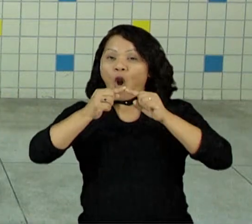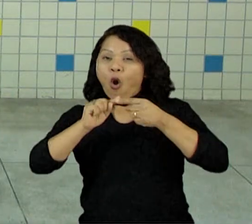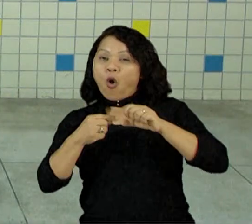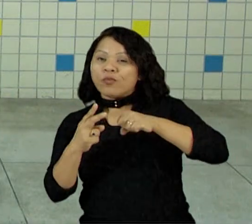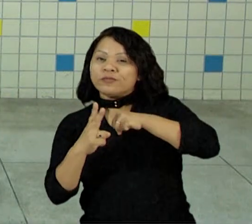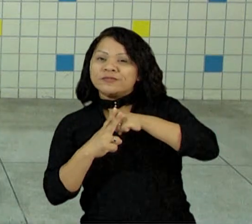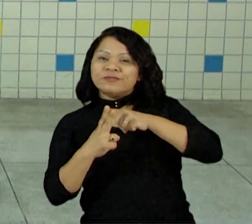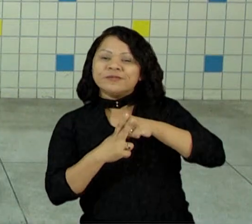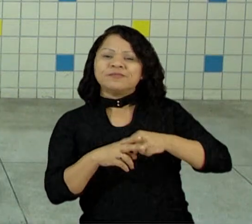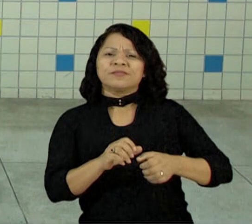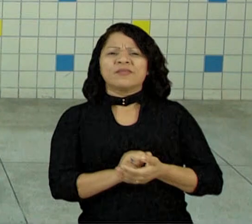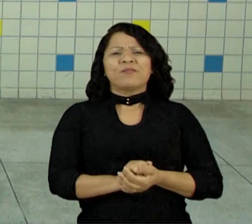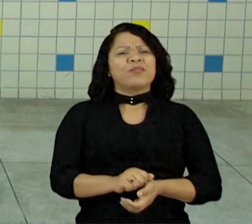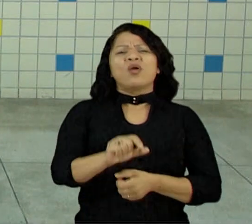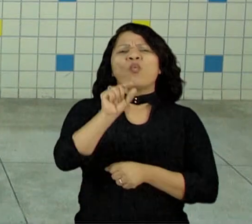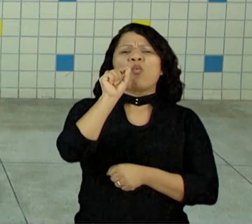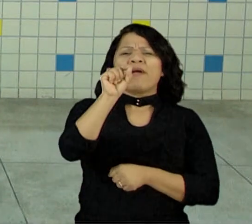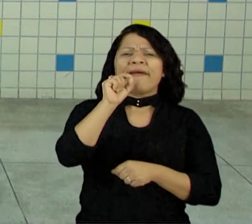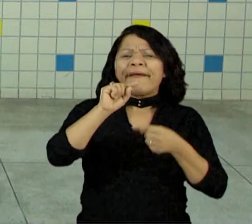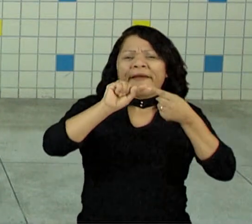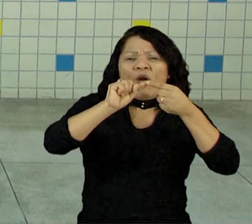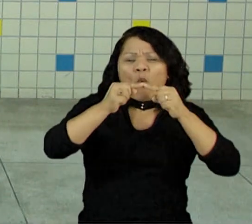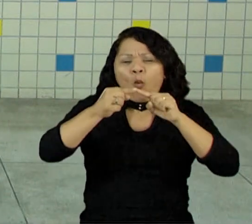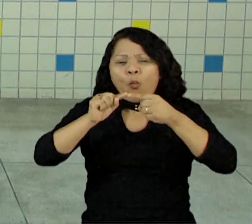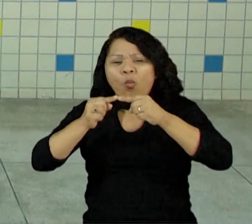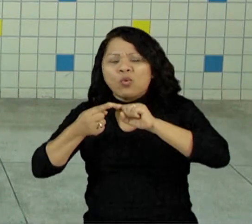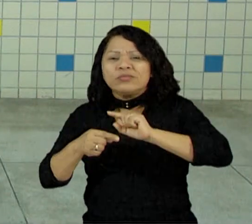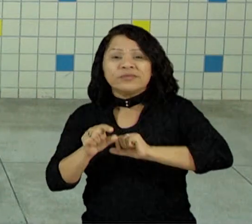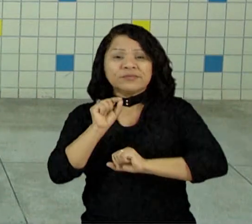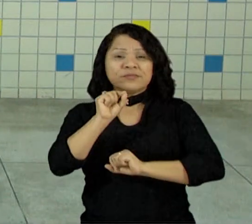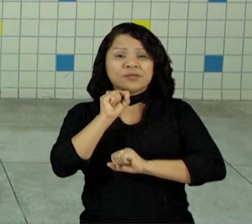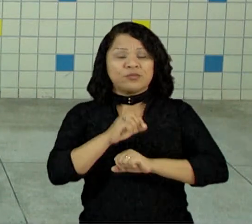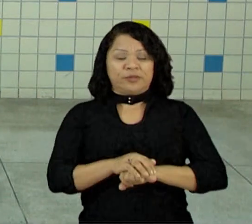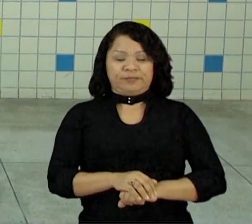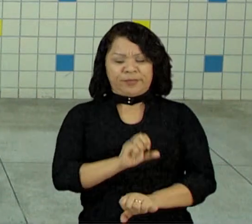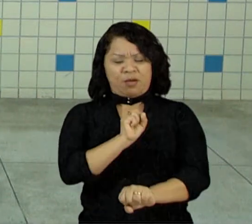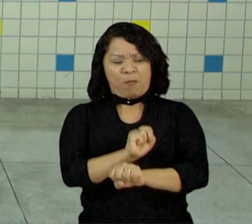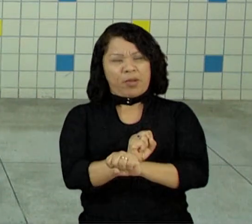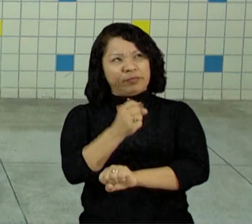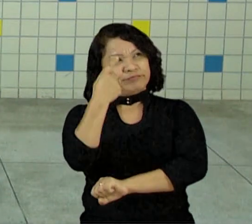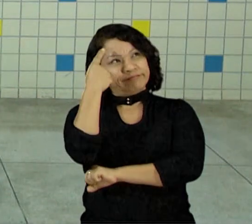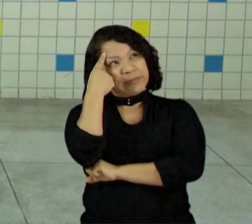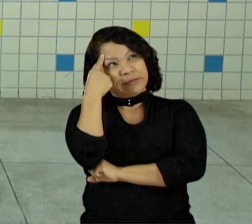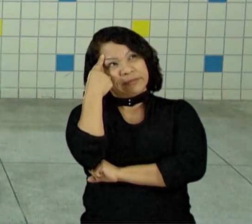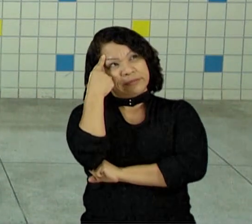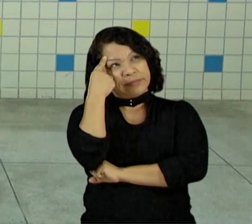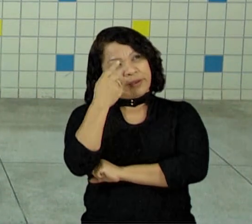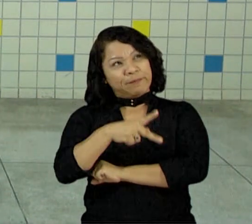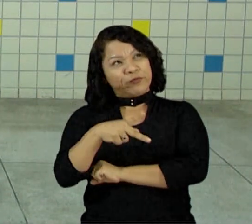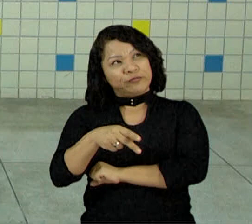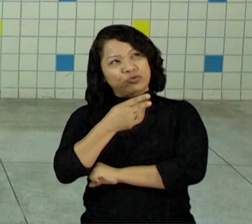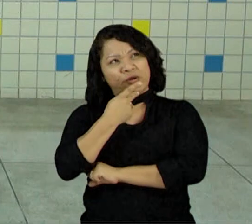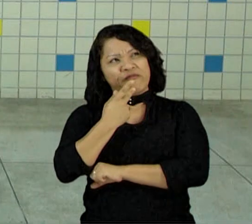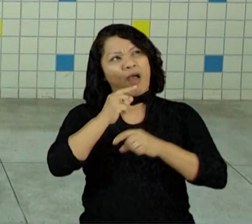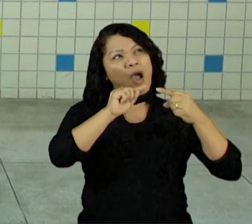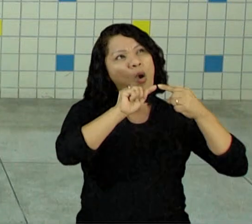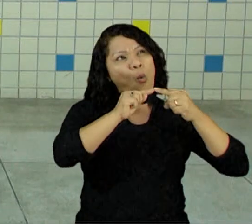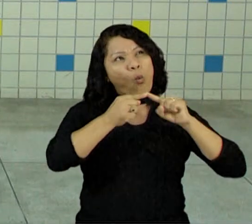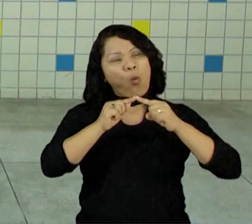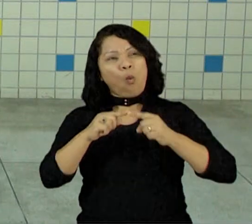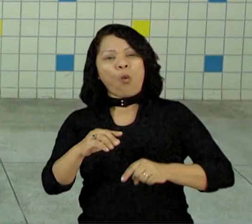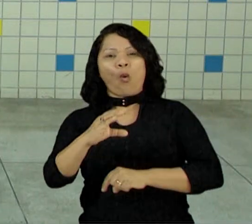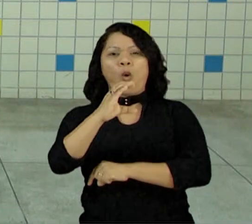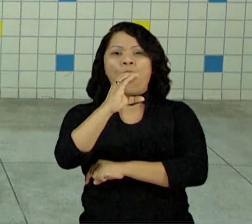que é uma concordância? Quando eu paro para pensar, quando a professora fala sobre concordância, o que